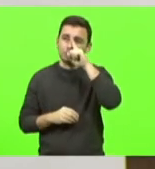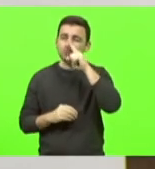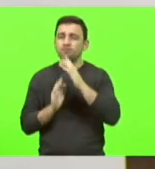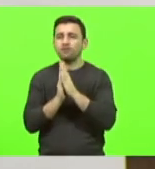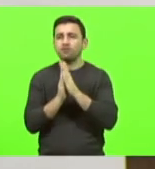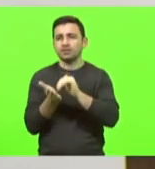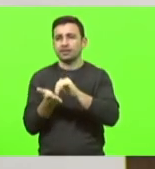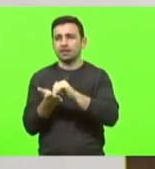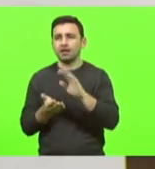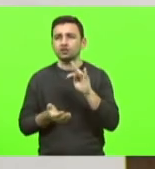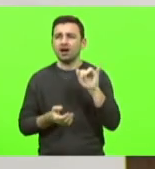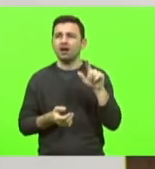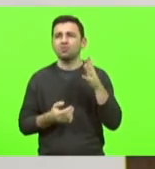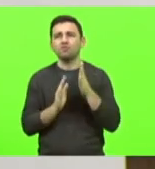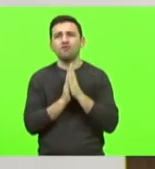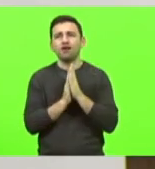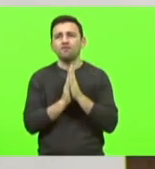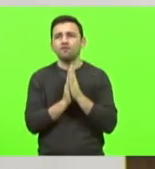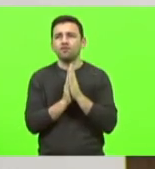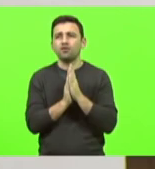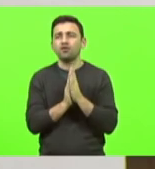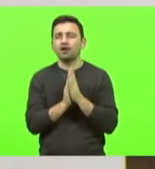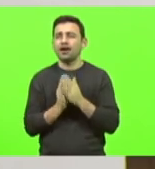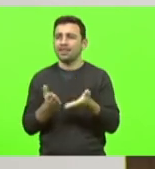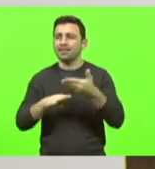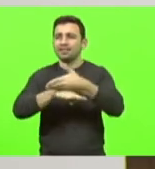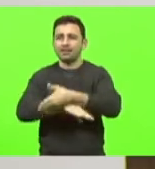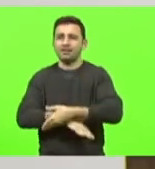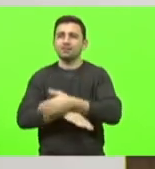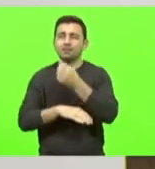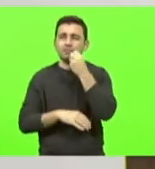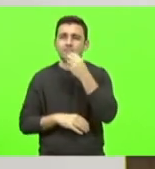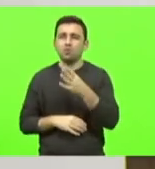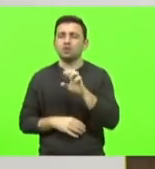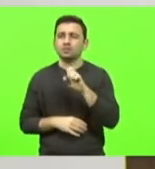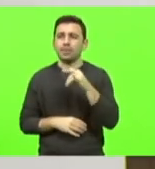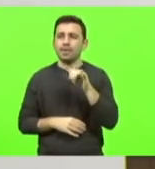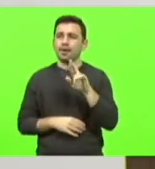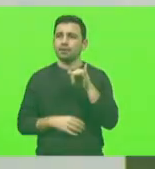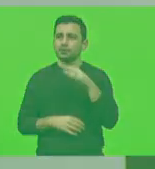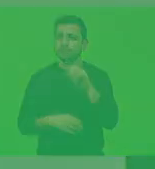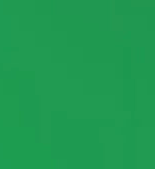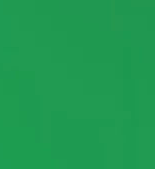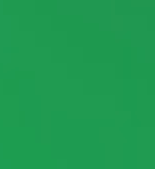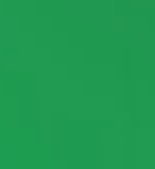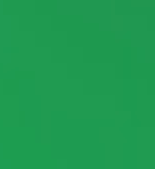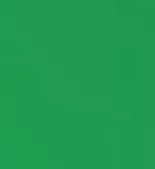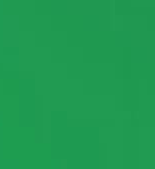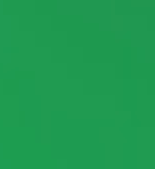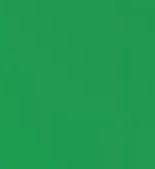Thiago, olhe com carinho, essa é a entrada da Boa Esperança em Sombrio. Nós precisamos de uma atenção especial.